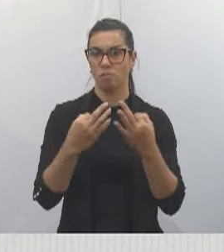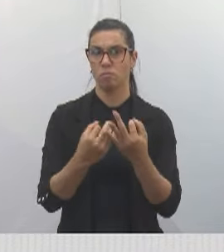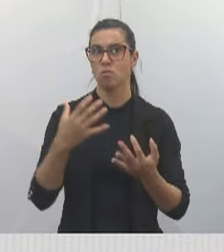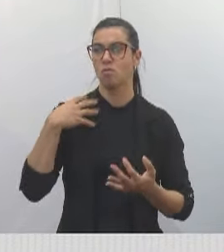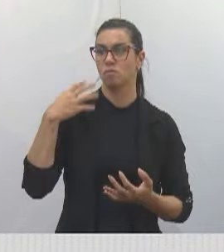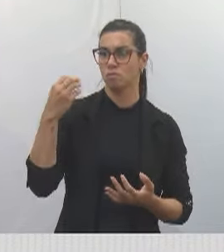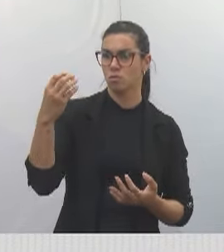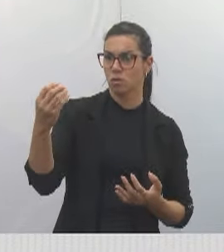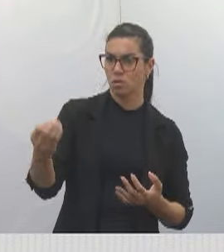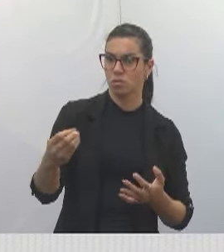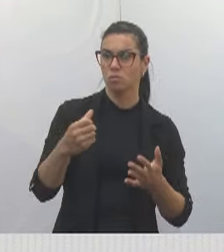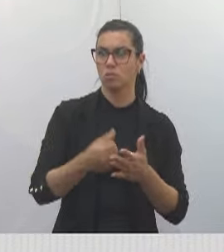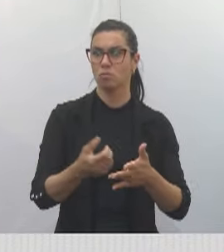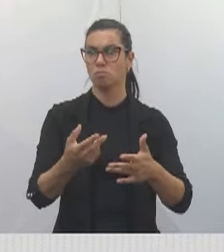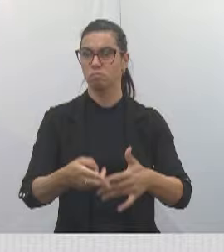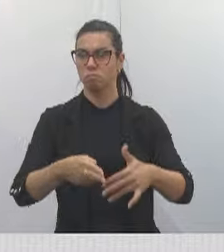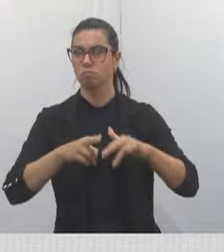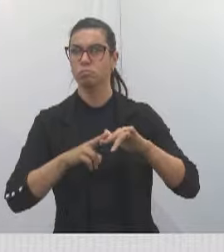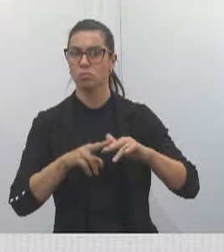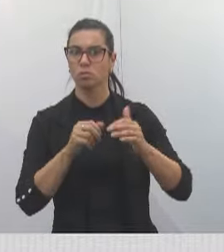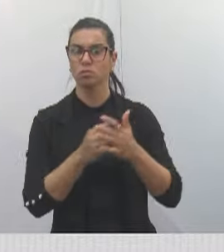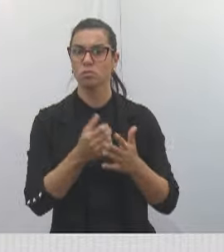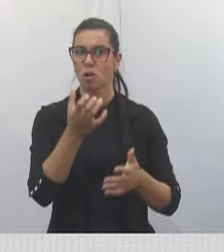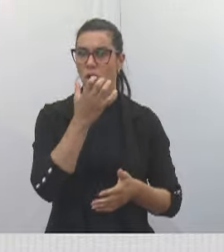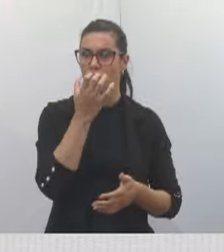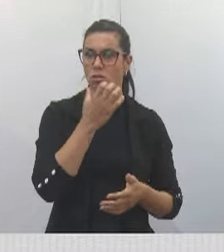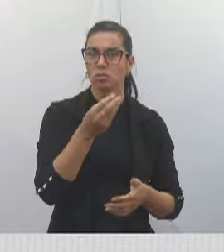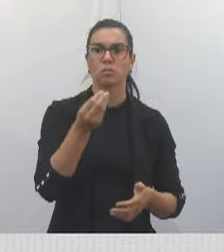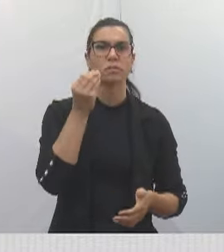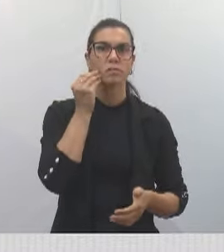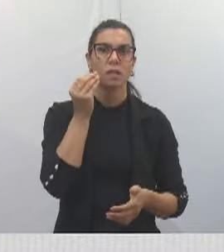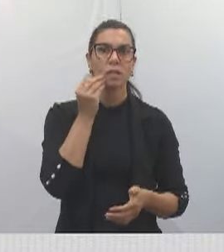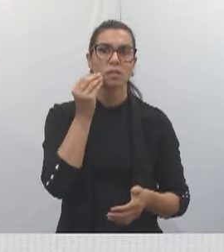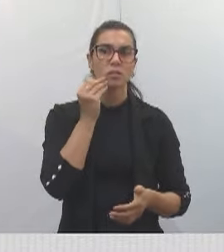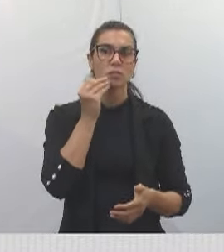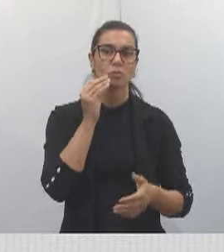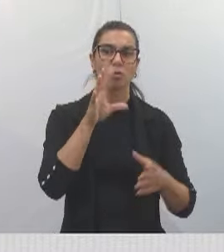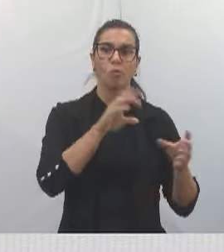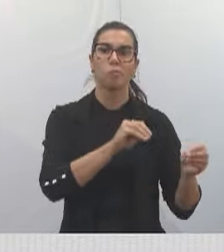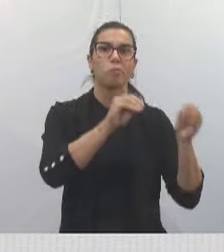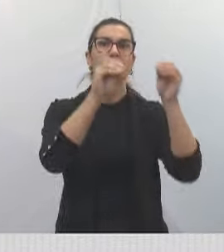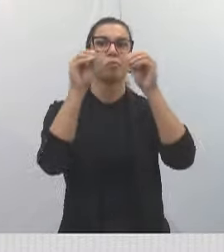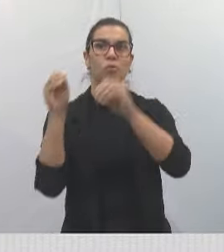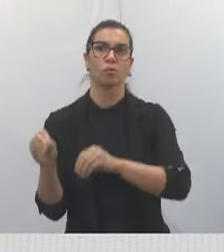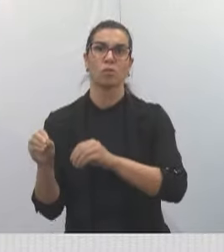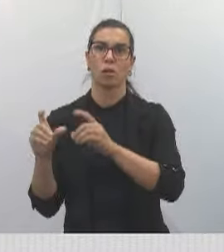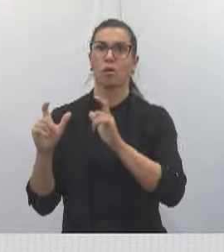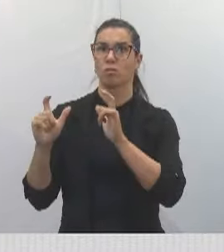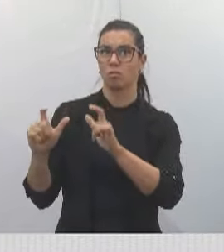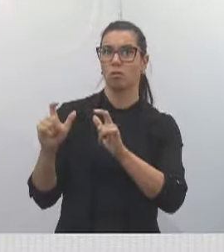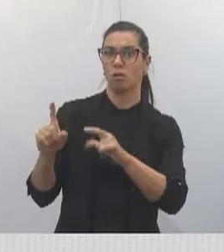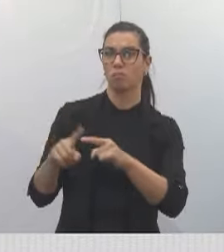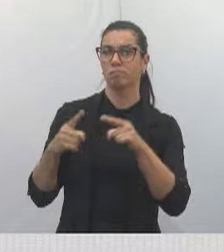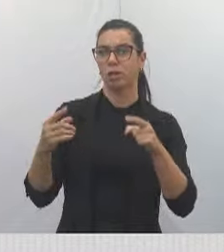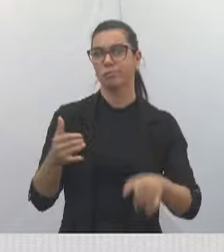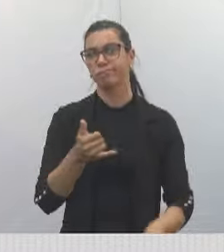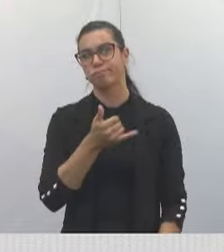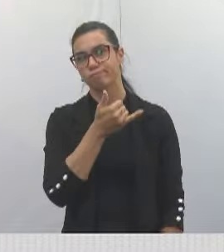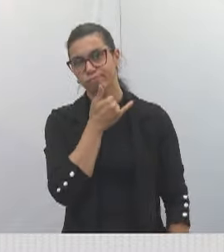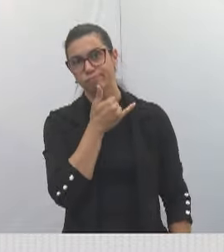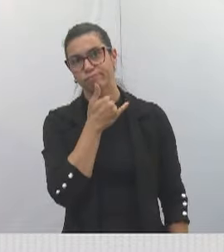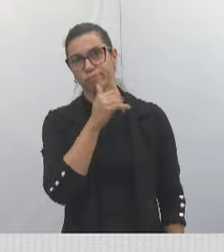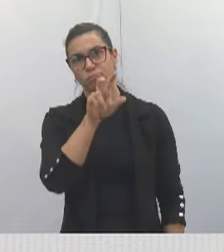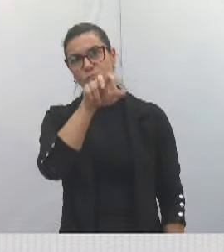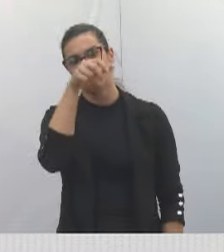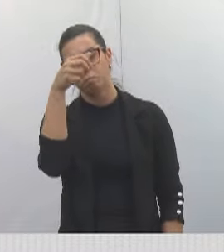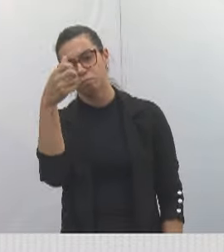e ração. Aí um deles subiu no parapeito para tentar pular para a janela da cozinha que estava aberta. Infelizmente, caiu do